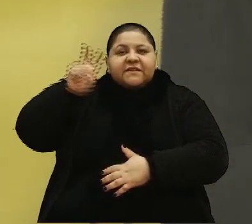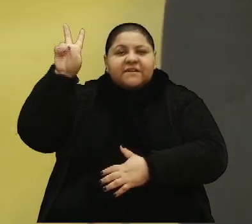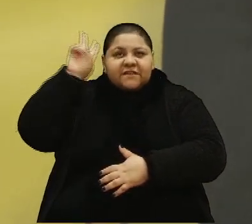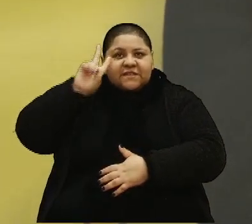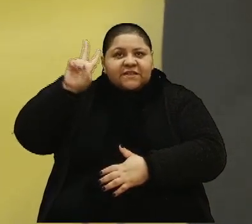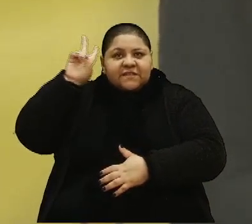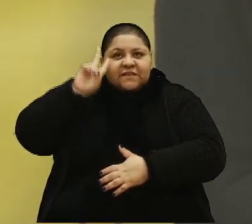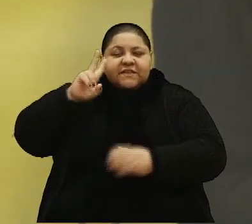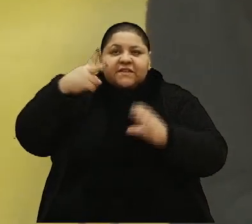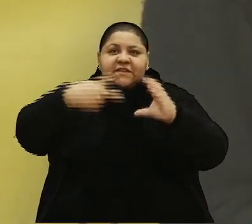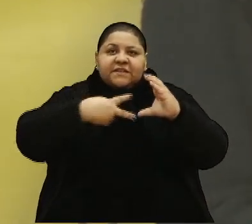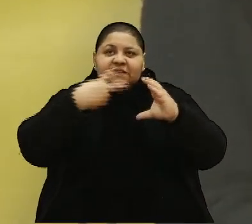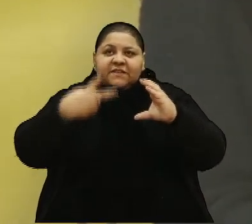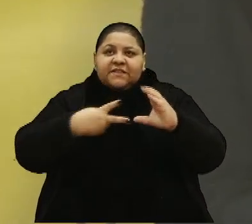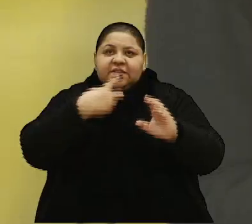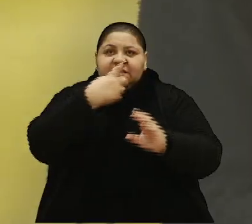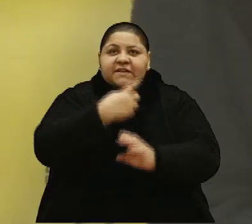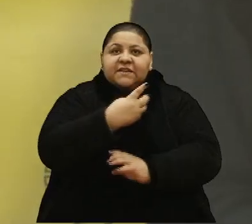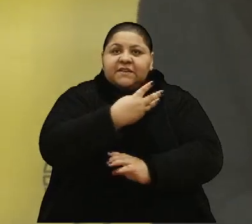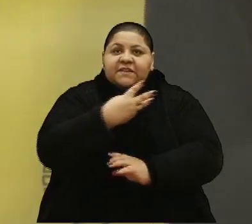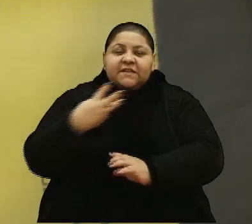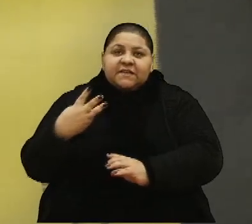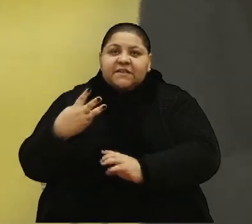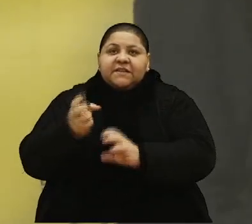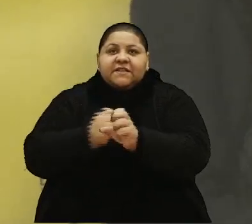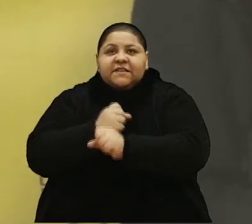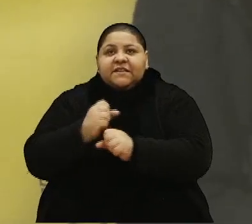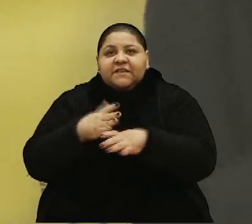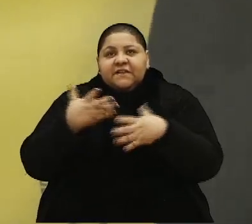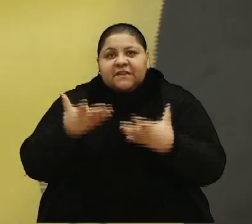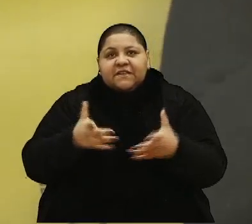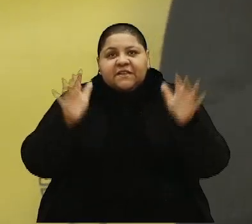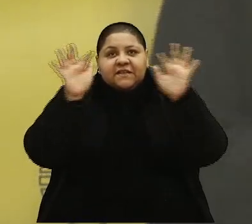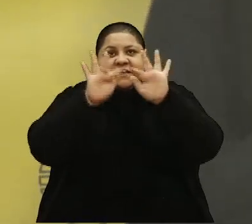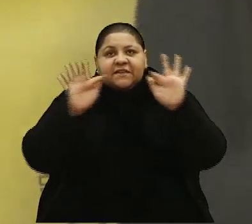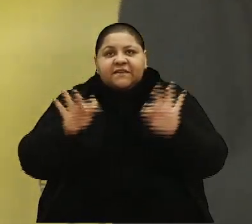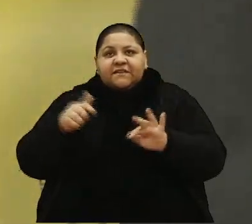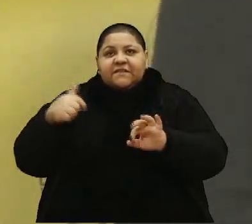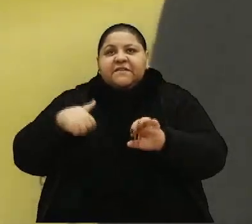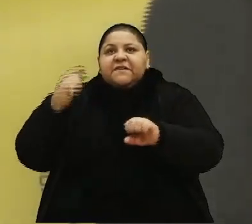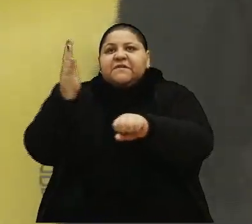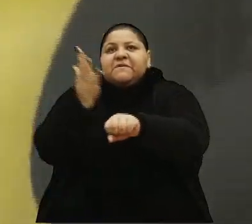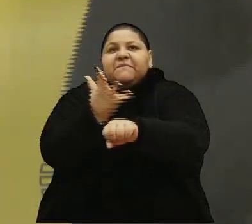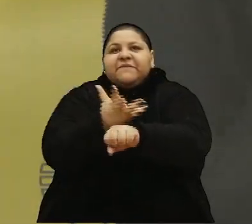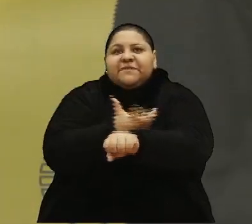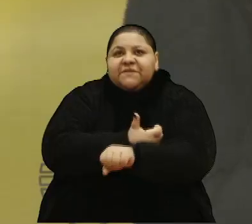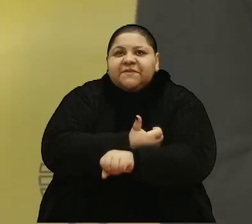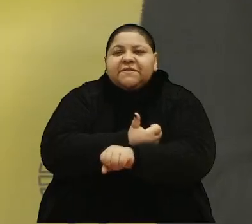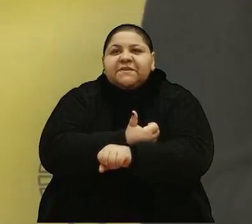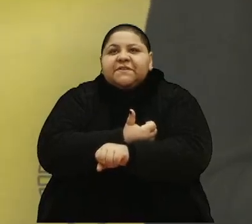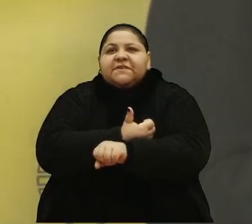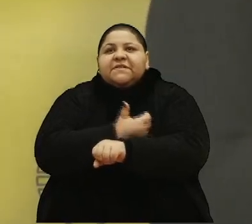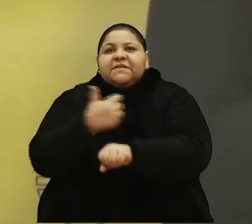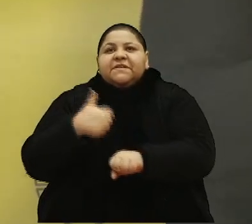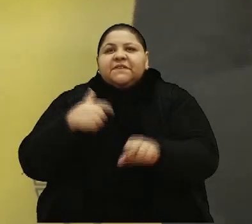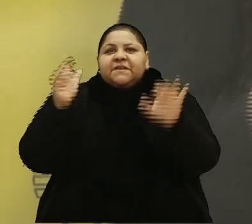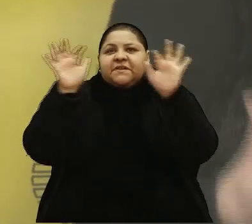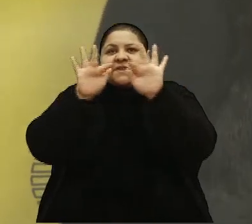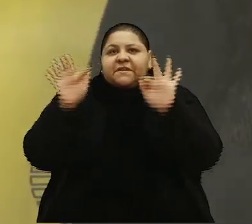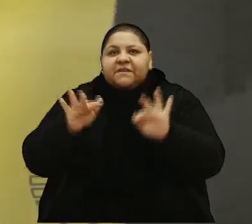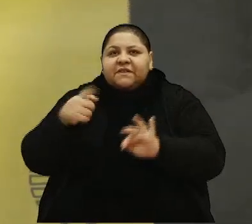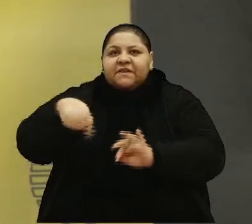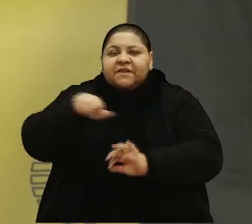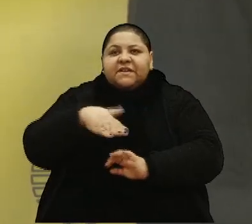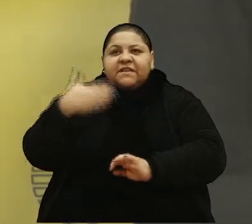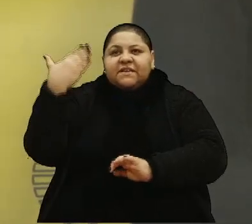de 133 anos. Então, eu fico muito feliz, até me emociono, mas eu fico muito feliz e a gente sabe